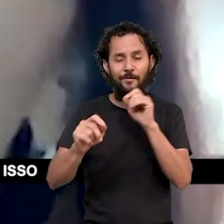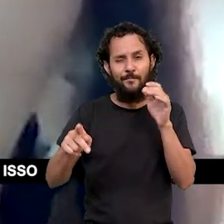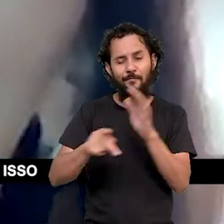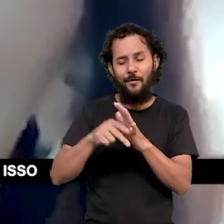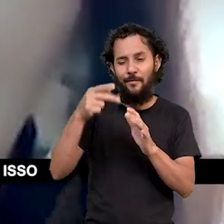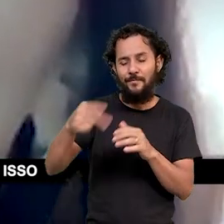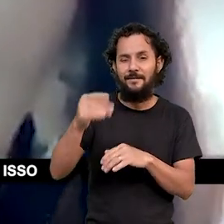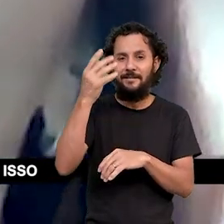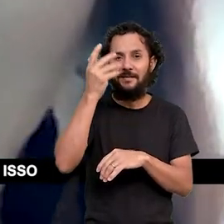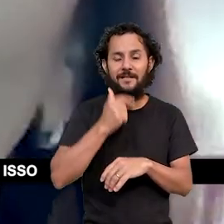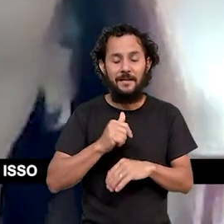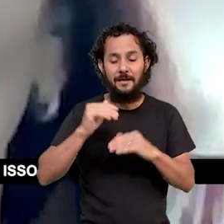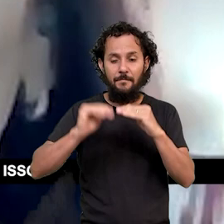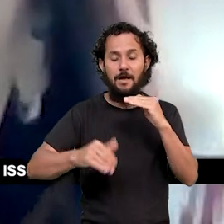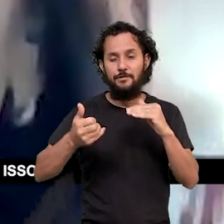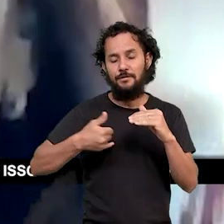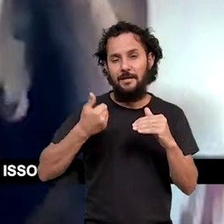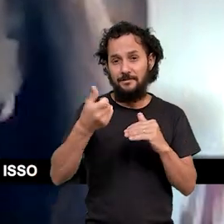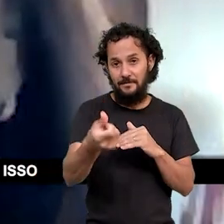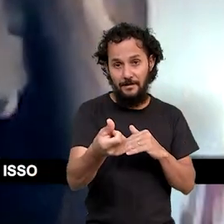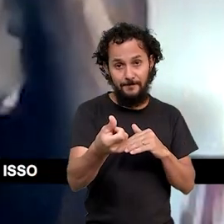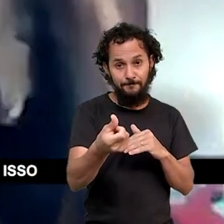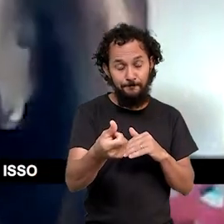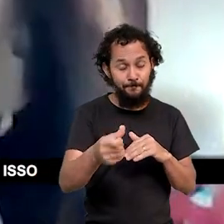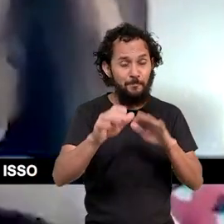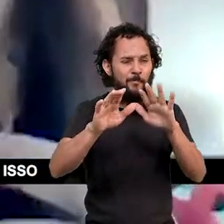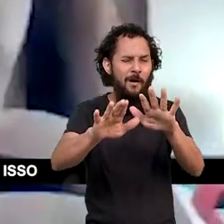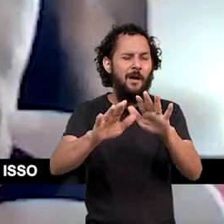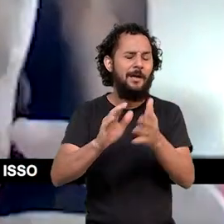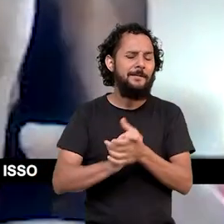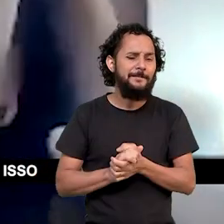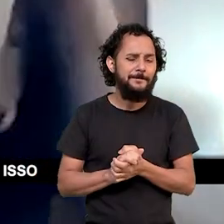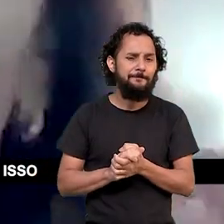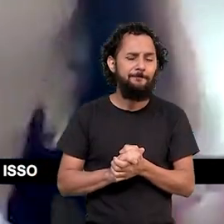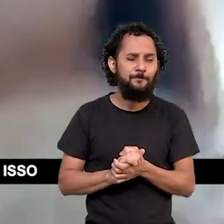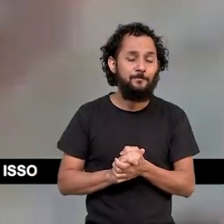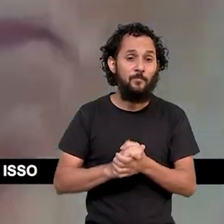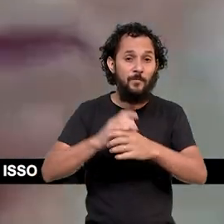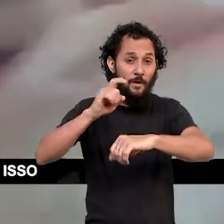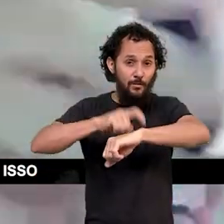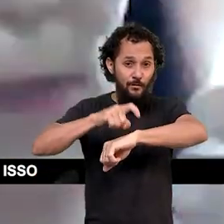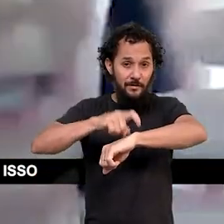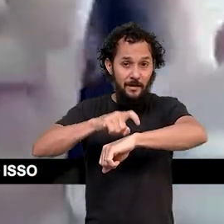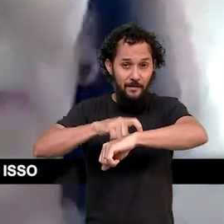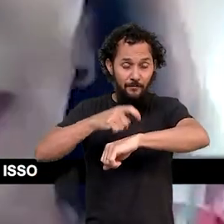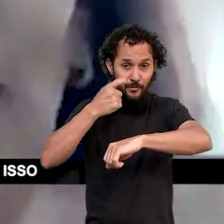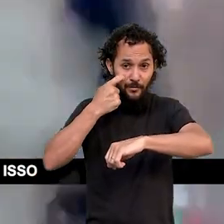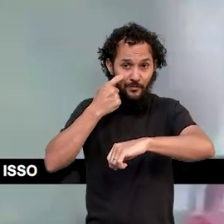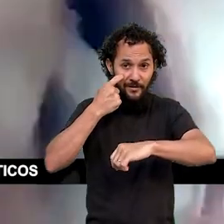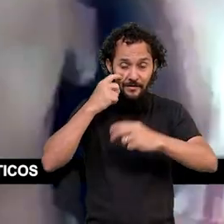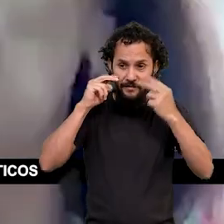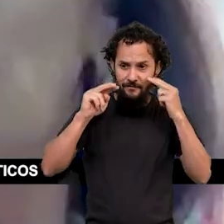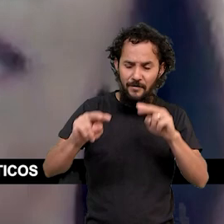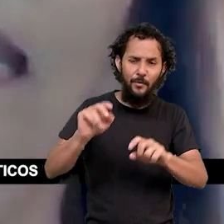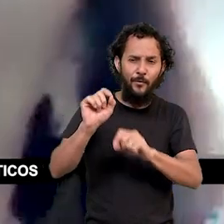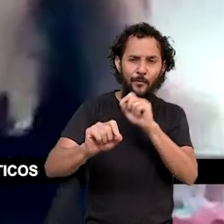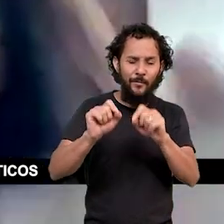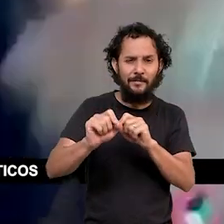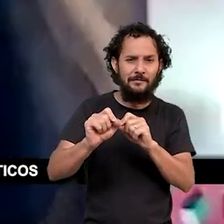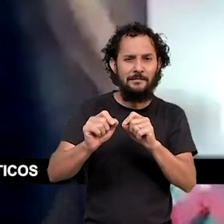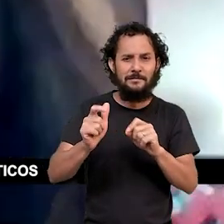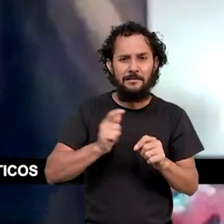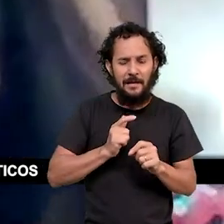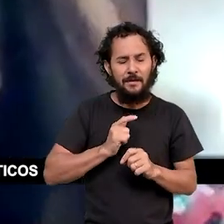as crianças menores de 6 anos. Só que, ao mesmo tempo que você vê isso com olhos,